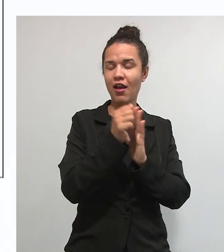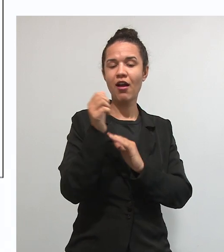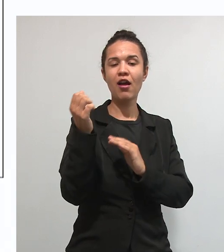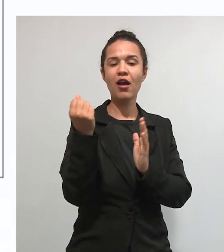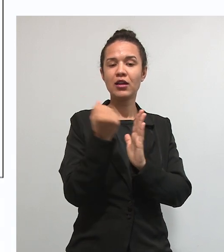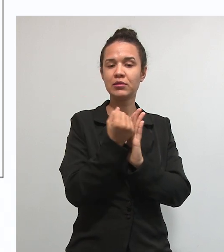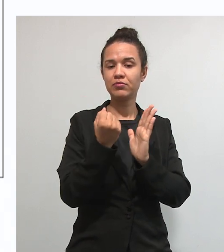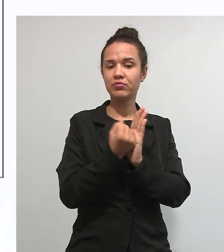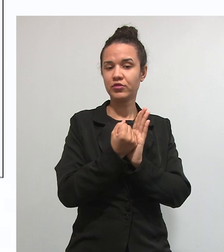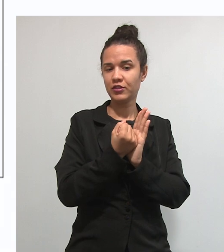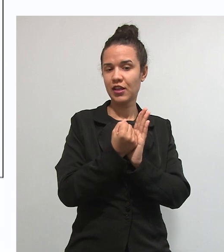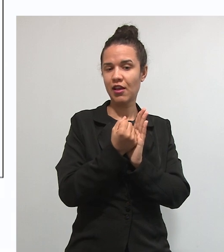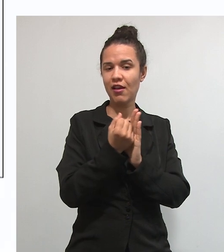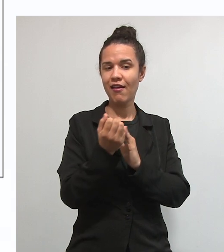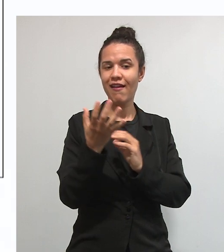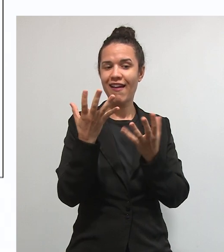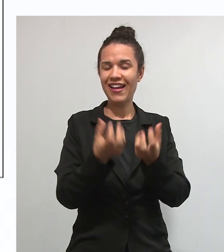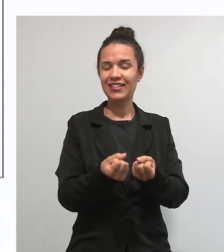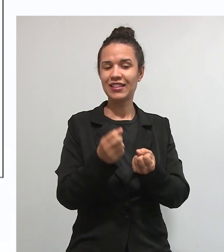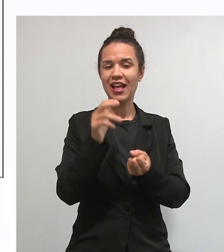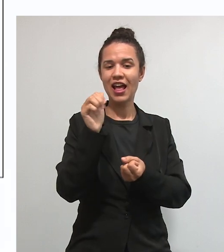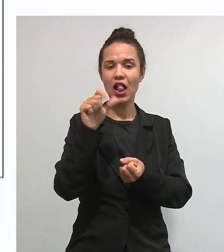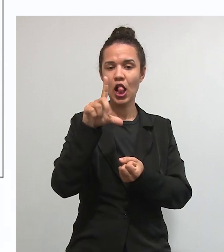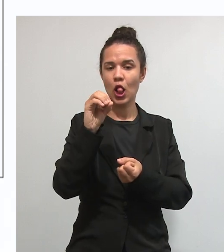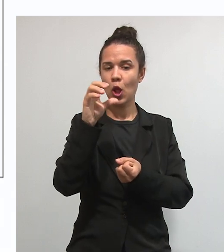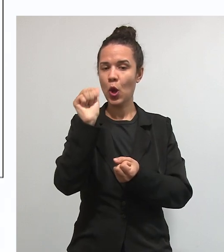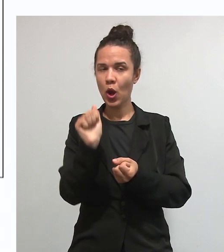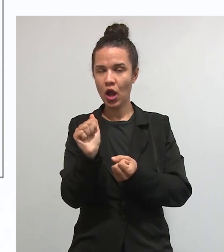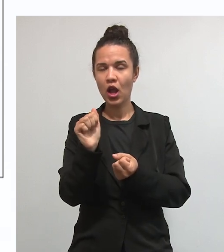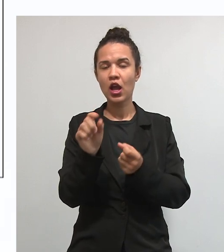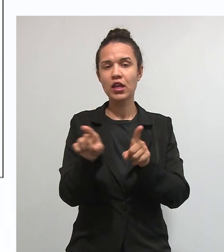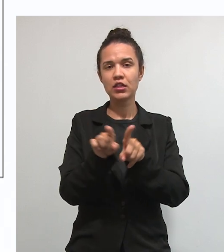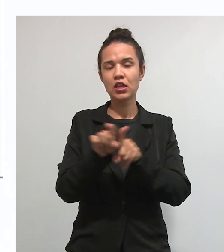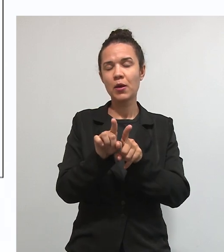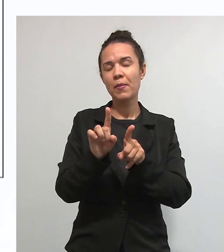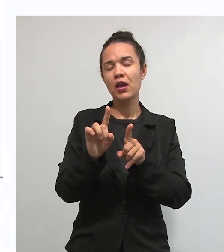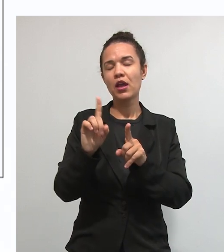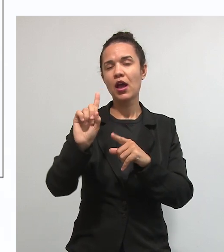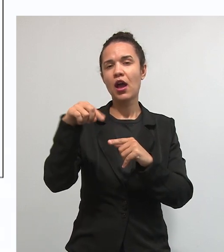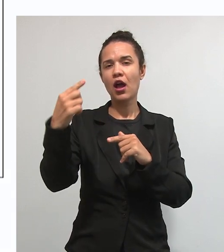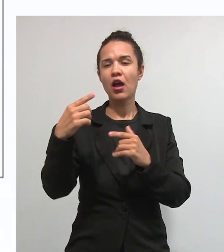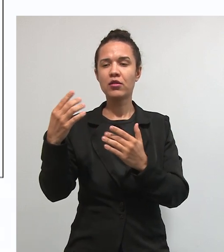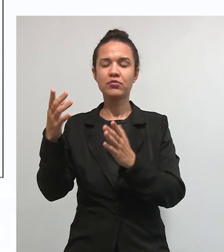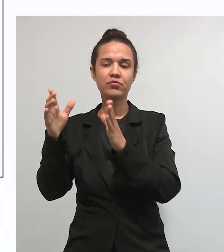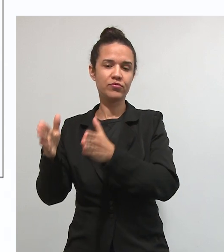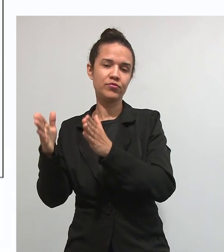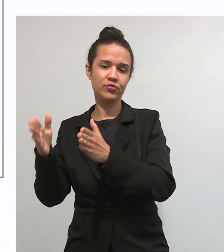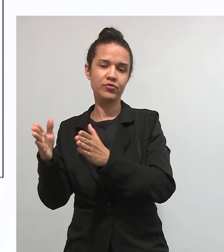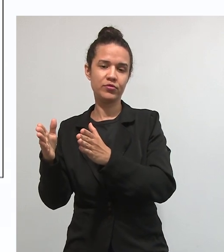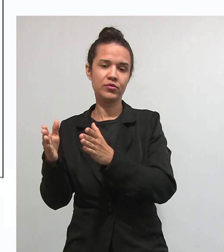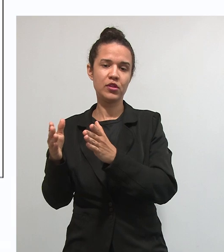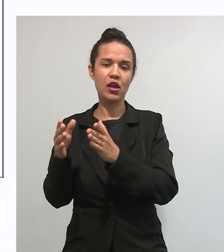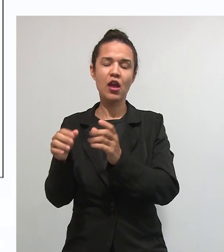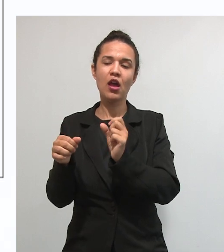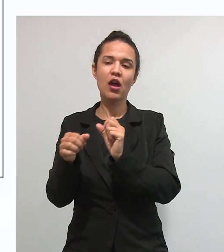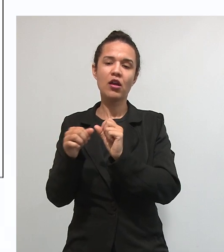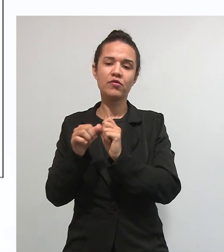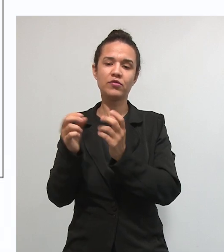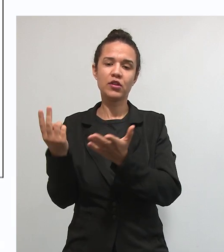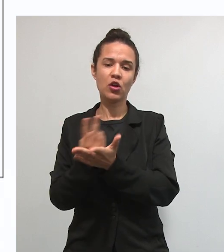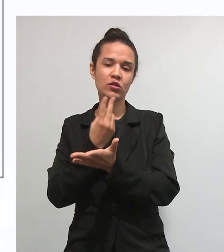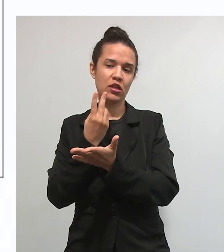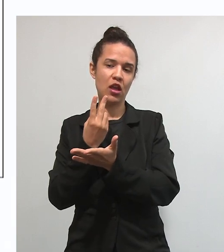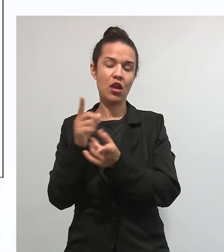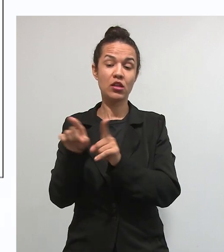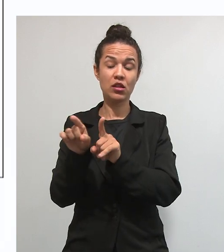que geralmente é onde ocorrem as estimativas de receitas, e a realizada. Temos também aqui o saldo, tá?